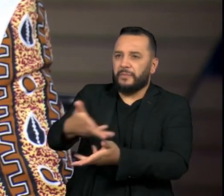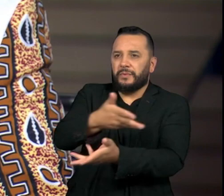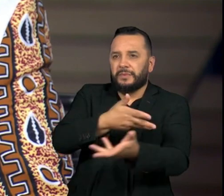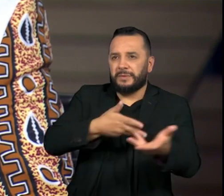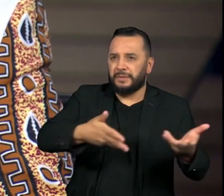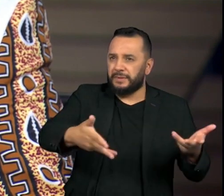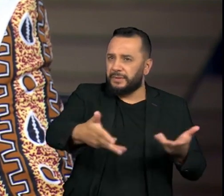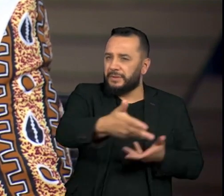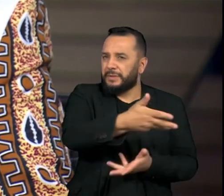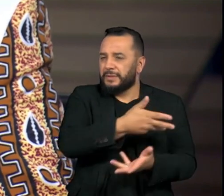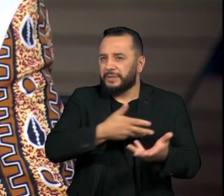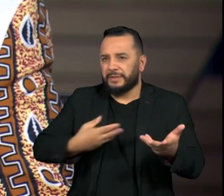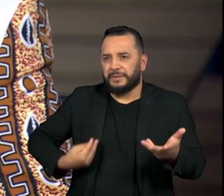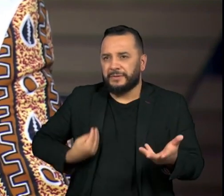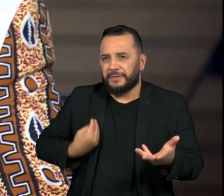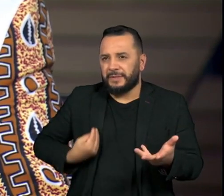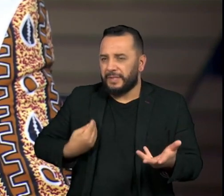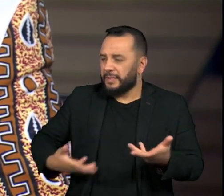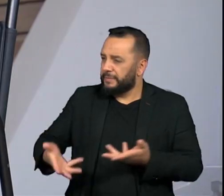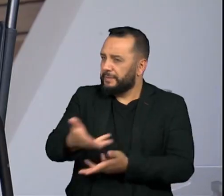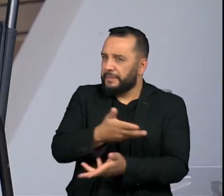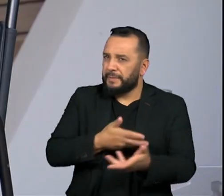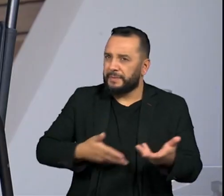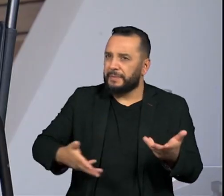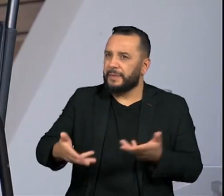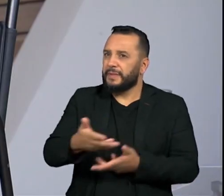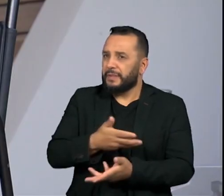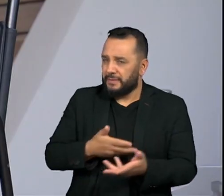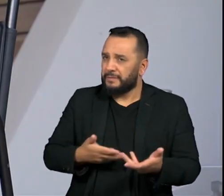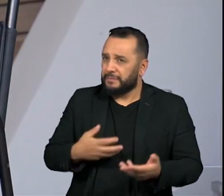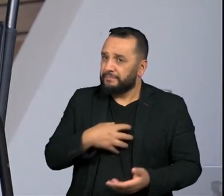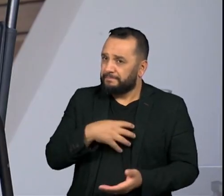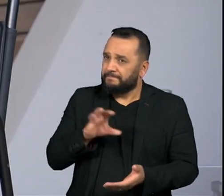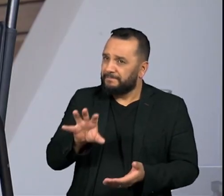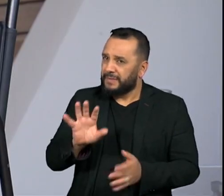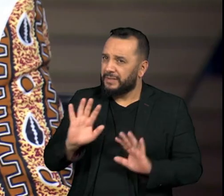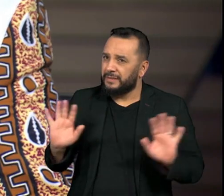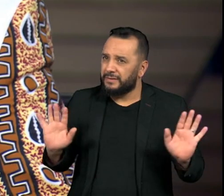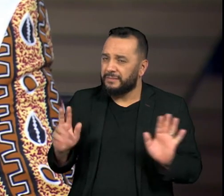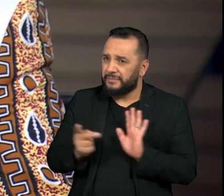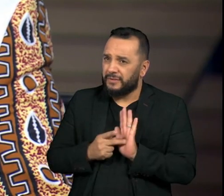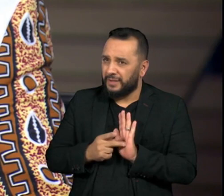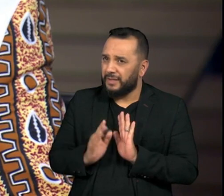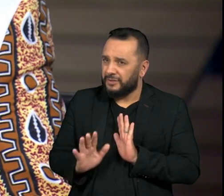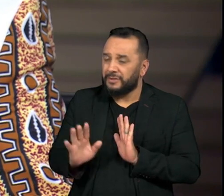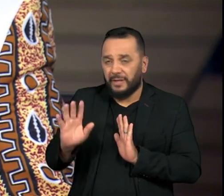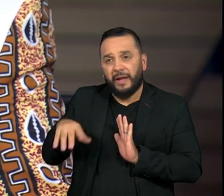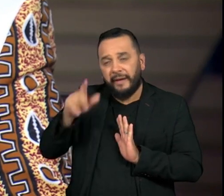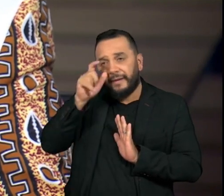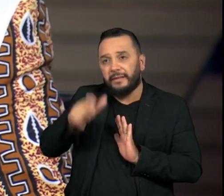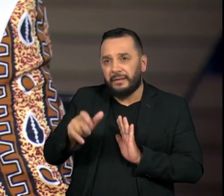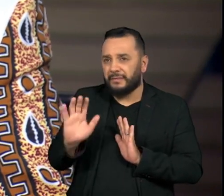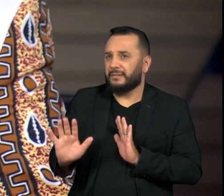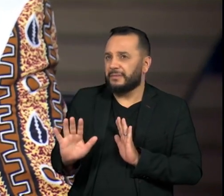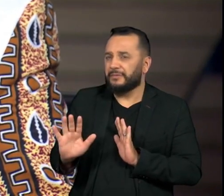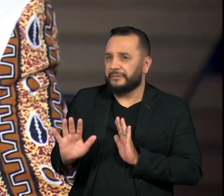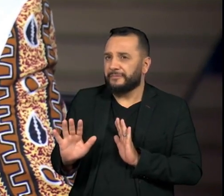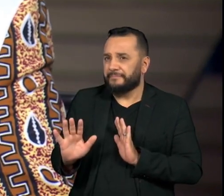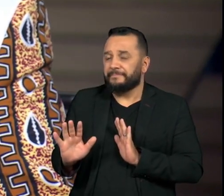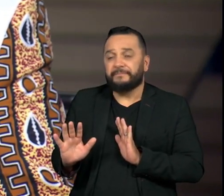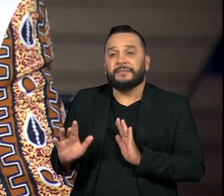existencial, todos nós podemos existir, não é? É existir que interessa. Então, há um